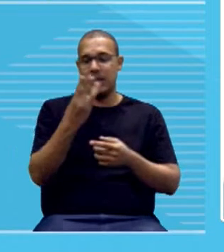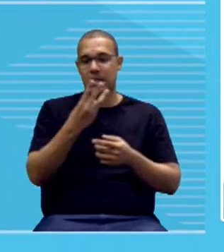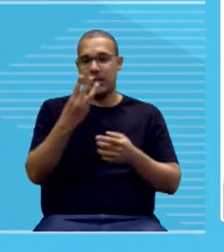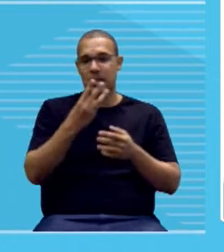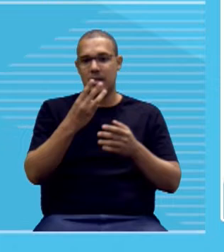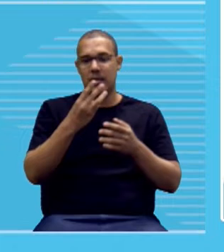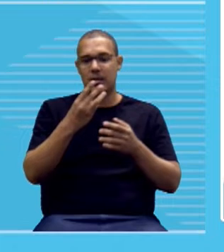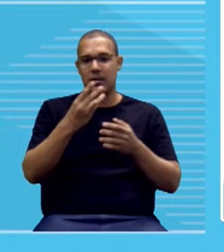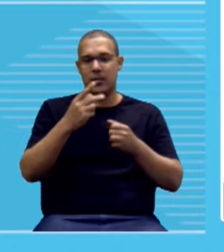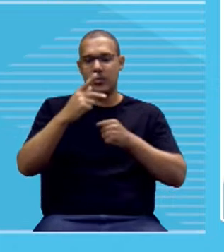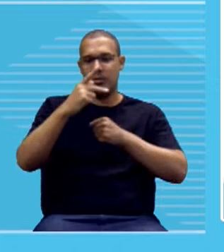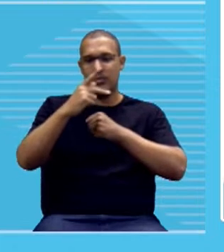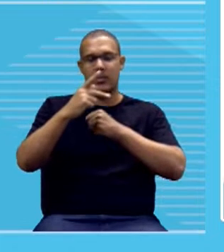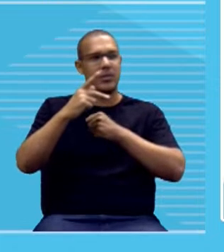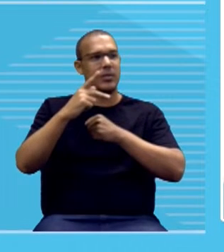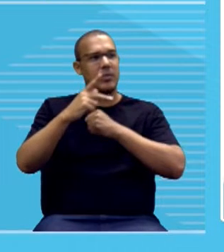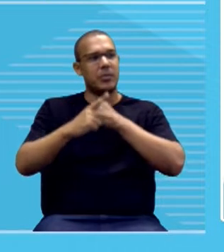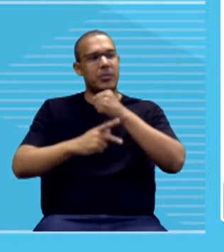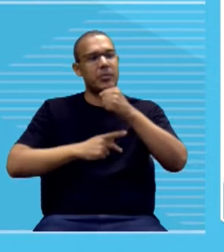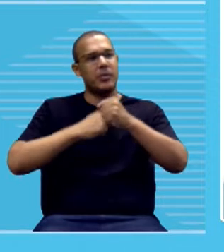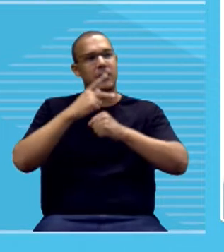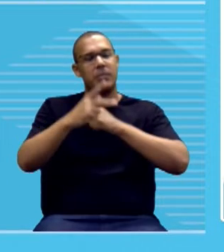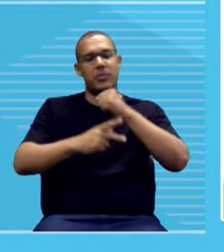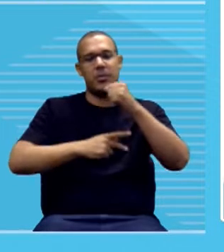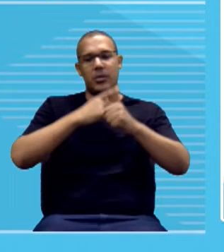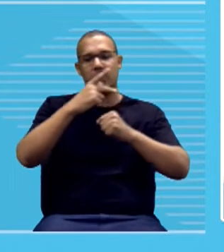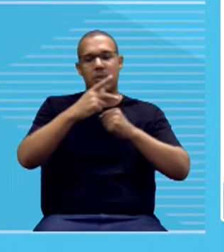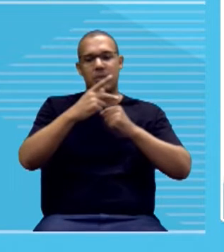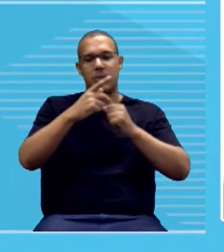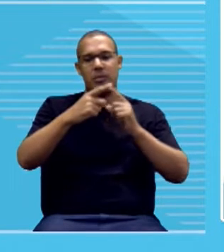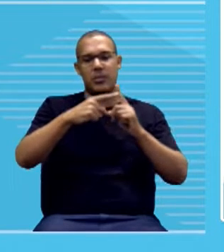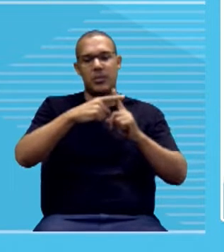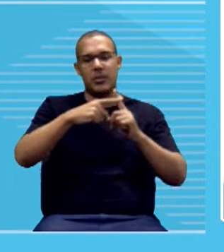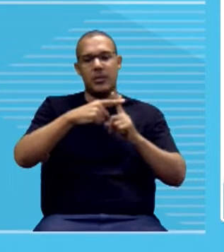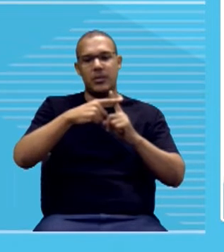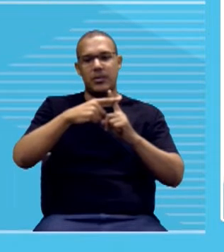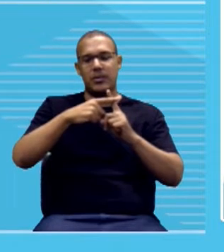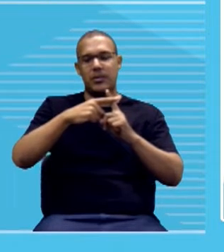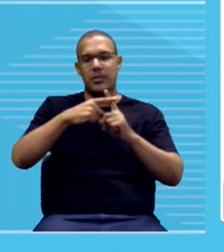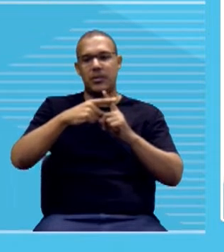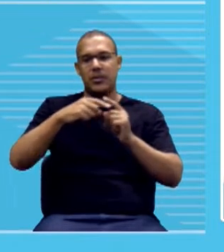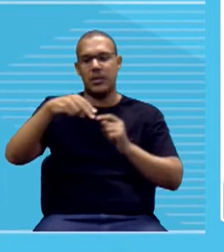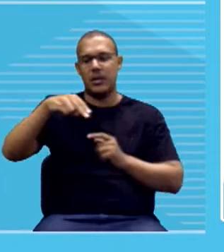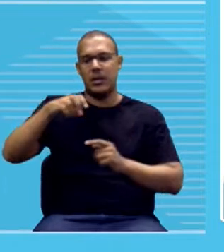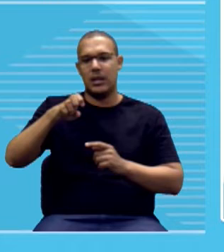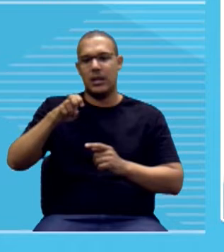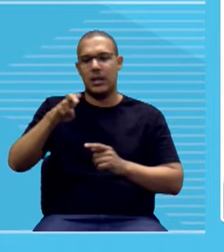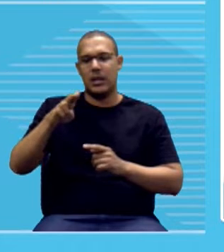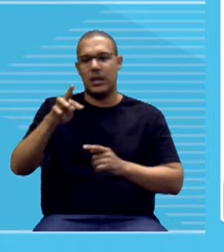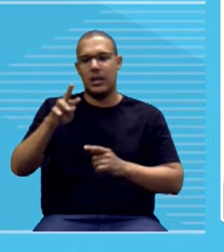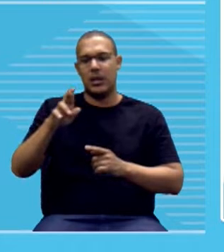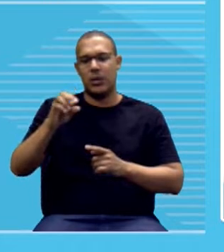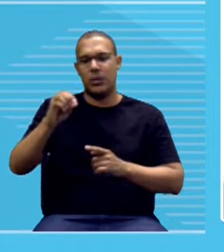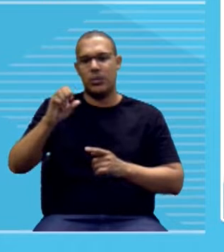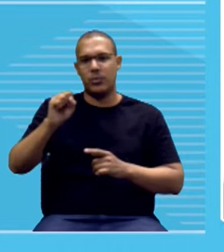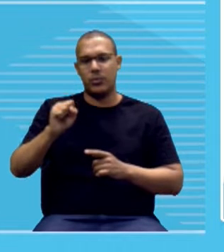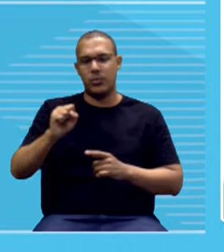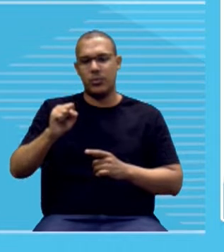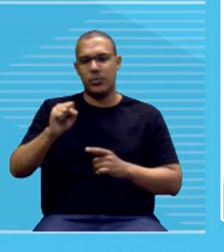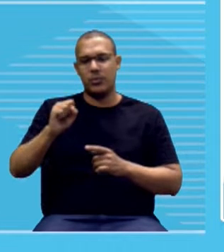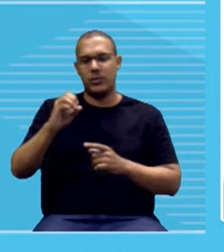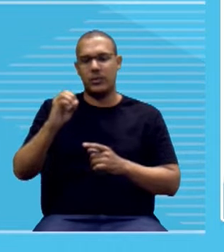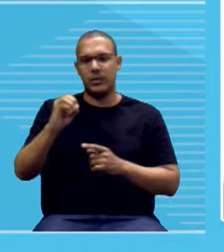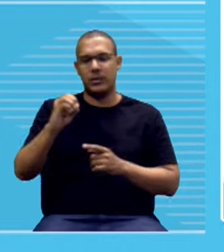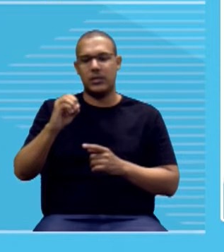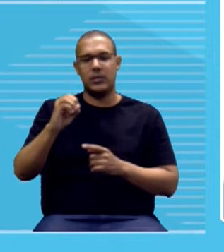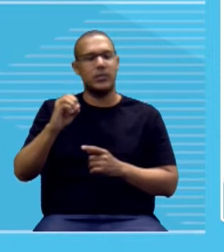Os prótons, que tem a parte positiva, os nêutrons, que tem uma carga elétrica zero,